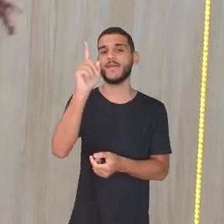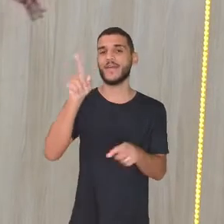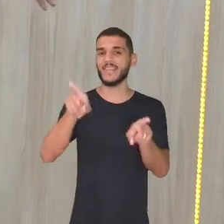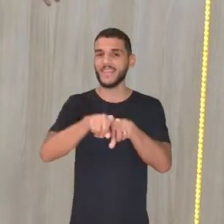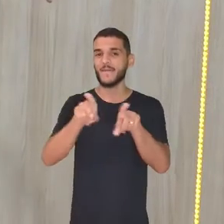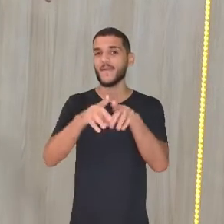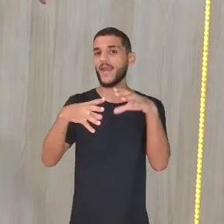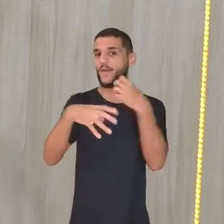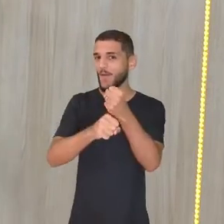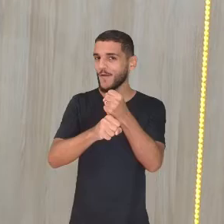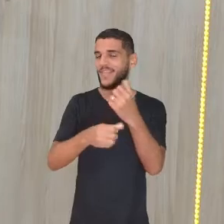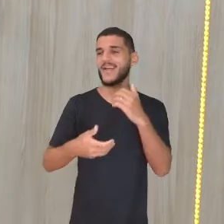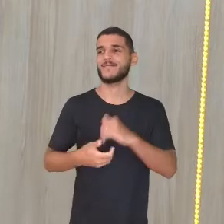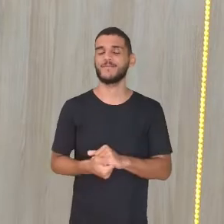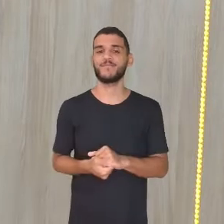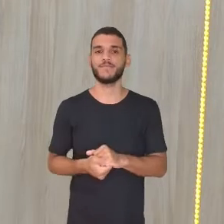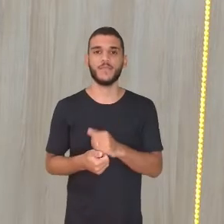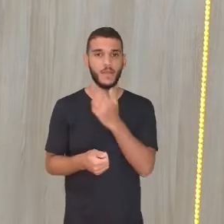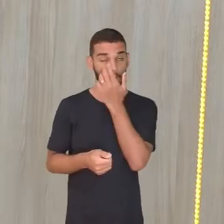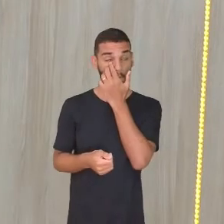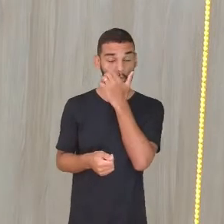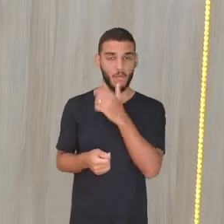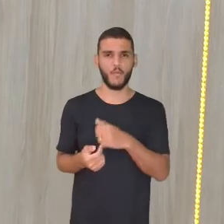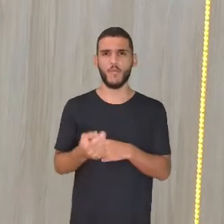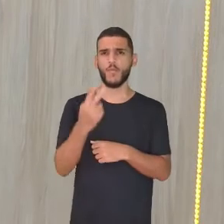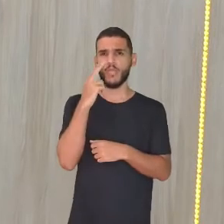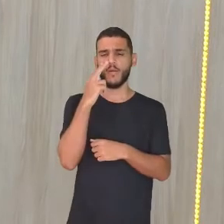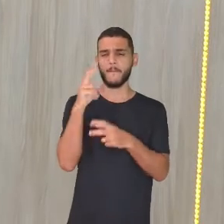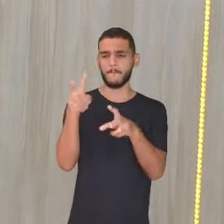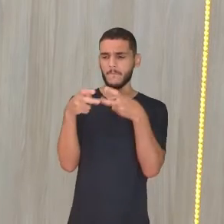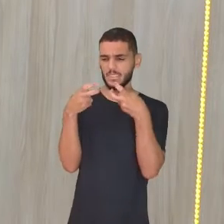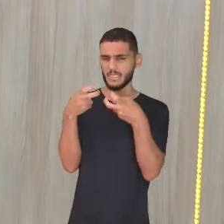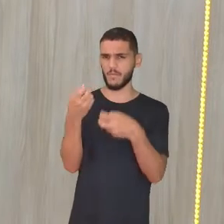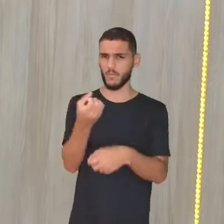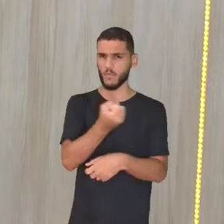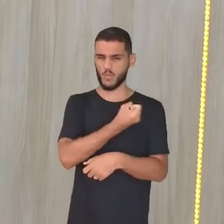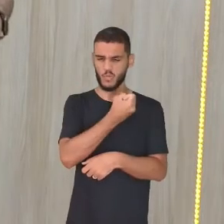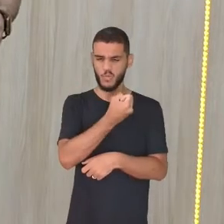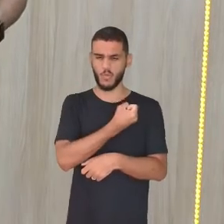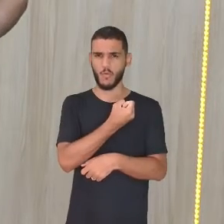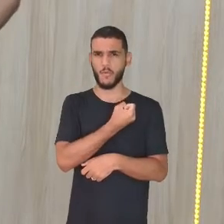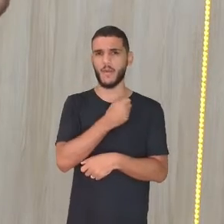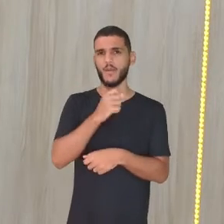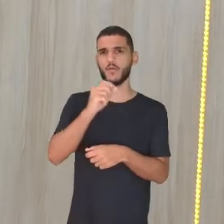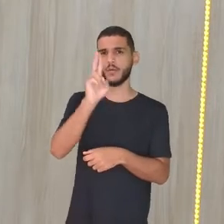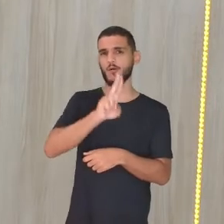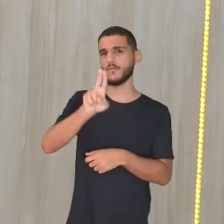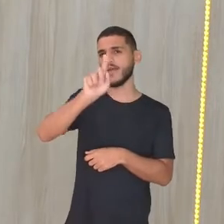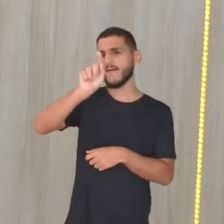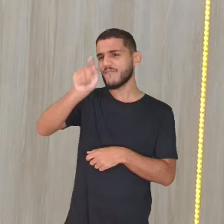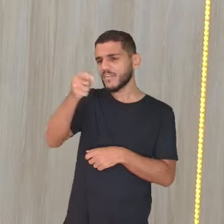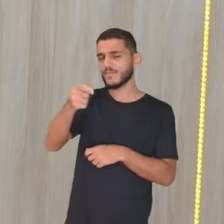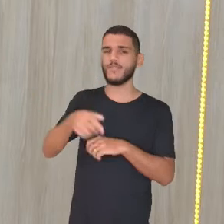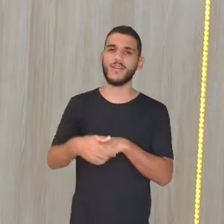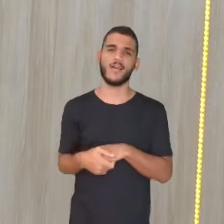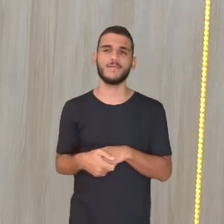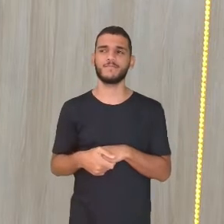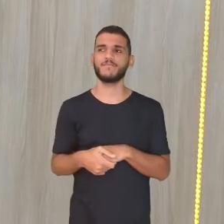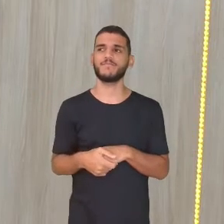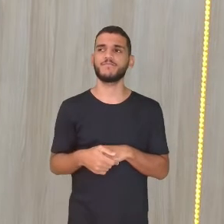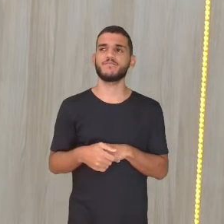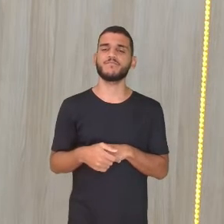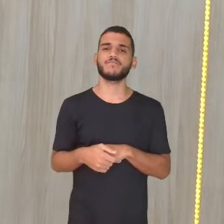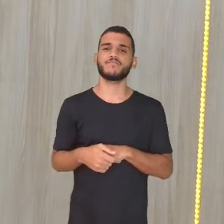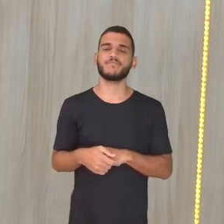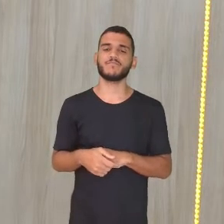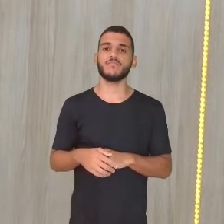vê um número decimal, né, um númerozinho aí com vírgula, ai, professor, não gosto de vírgula. Mas quando é nota,